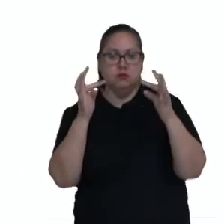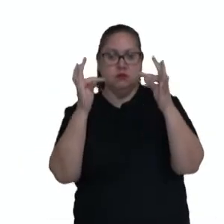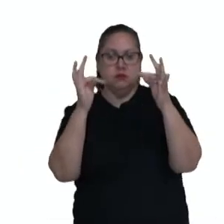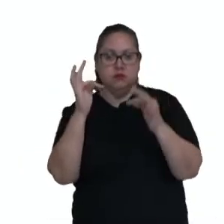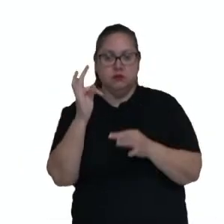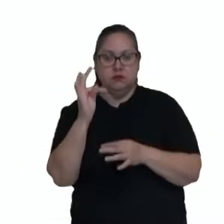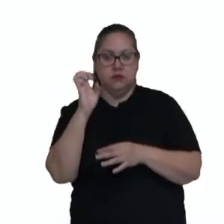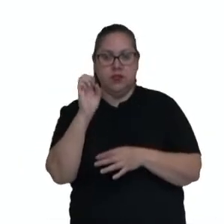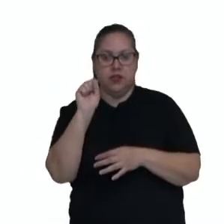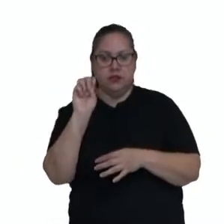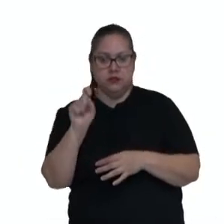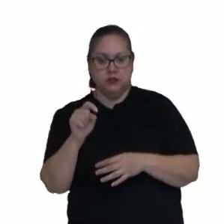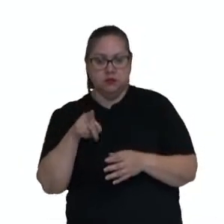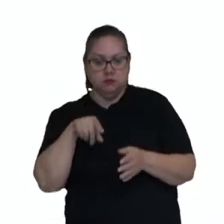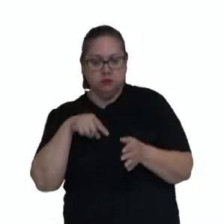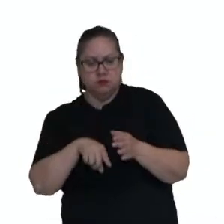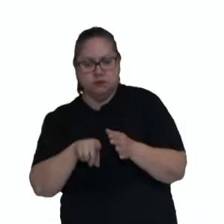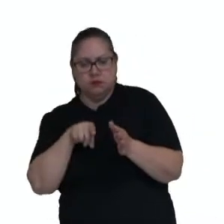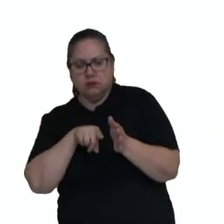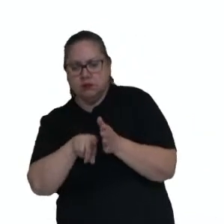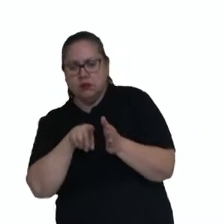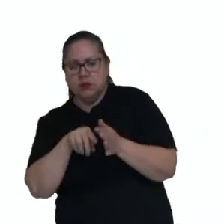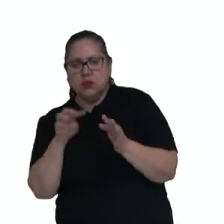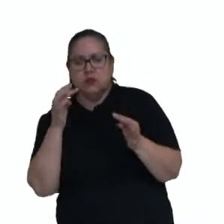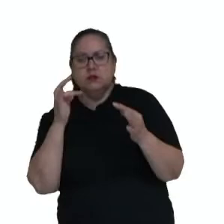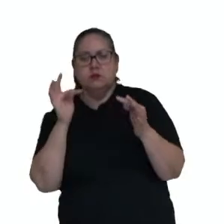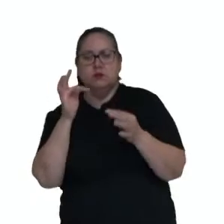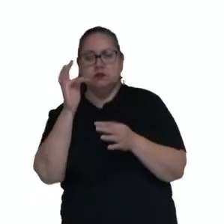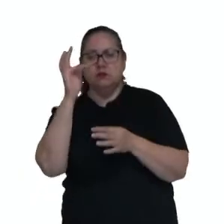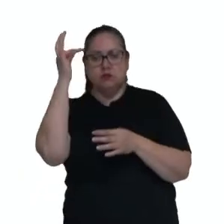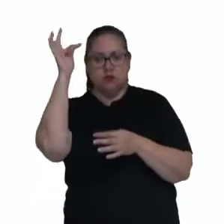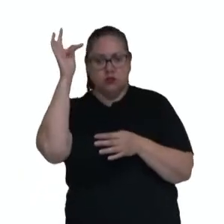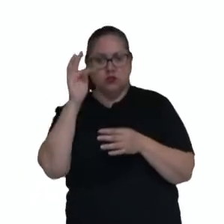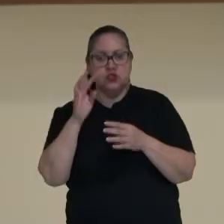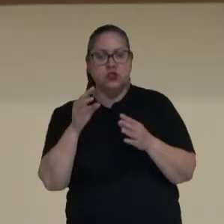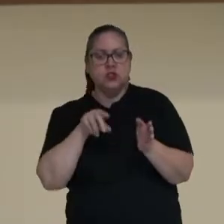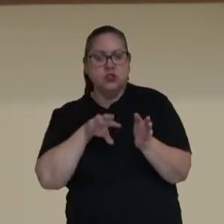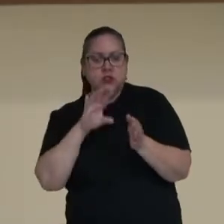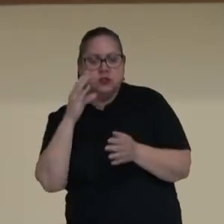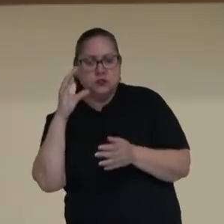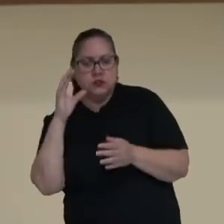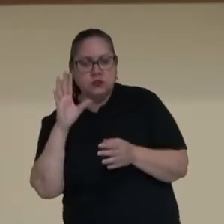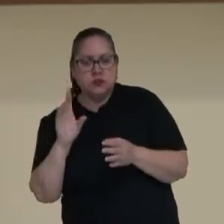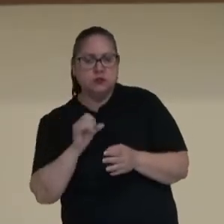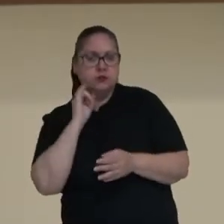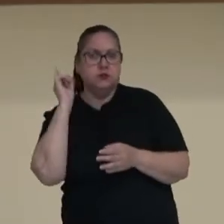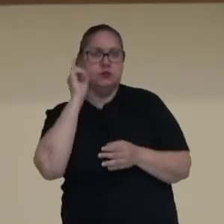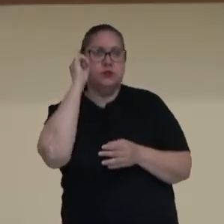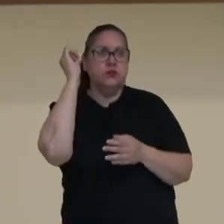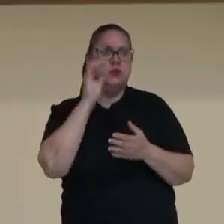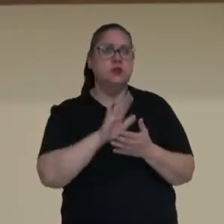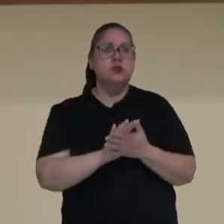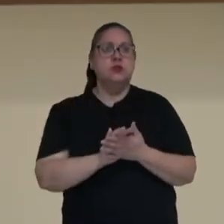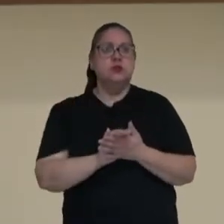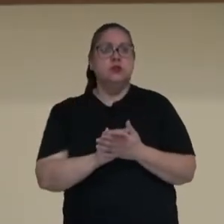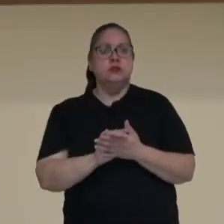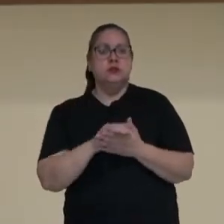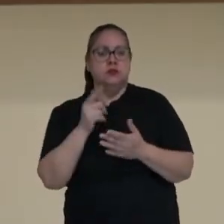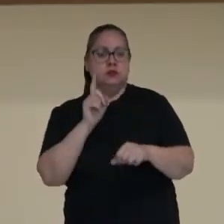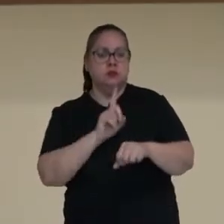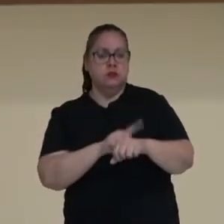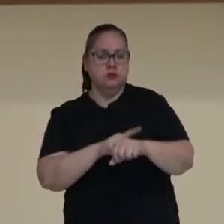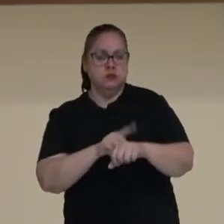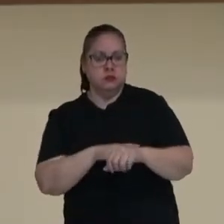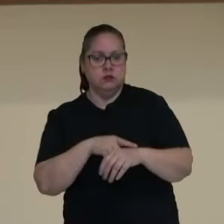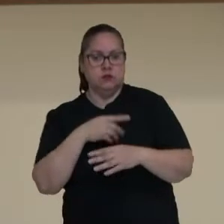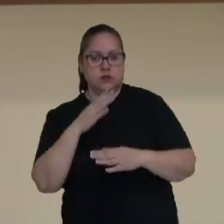para explorar a verdade na teologia e na ciência. O quanto que isso não era importante, né? Naquele momento que a gente